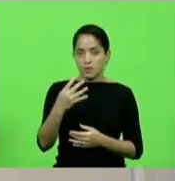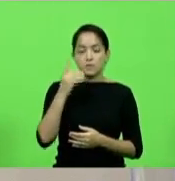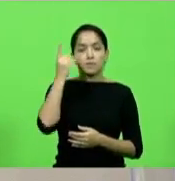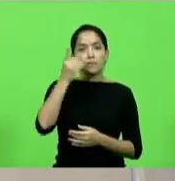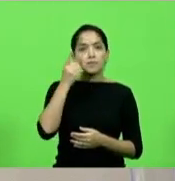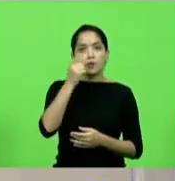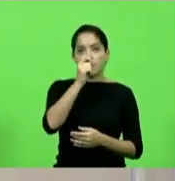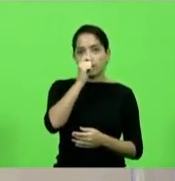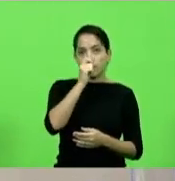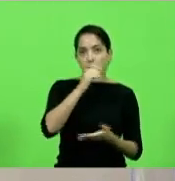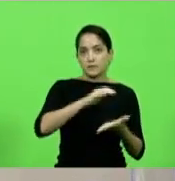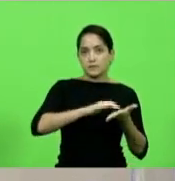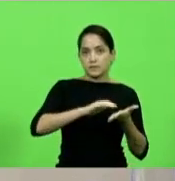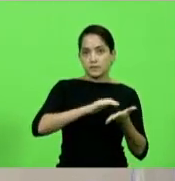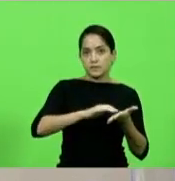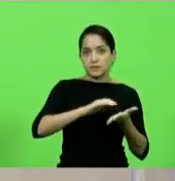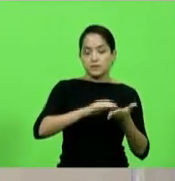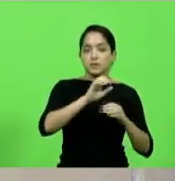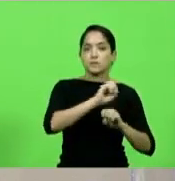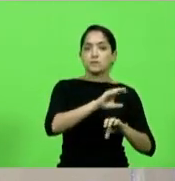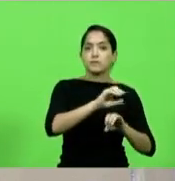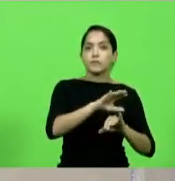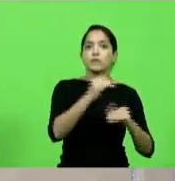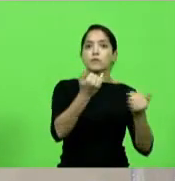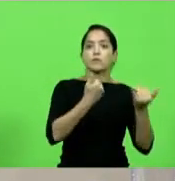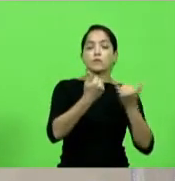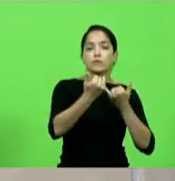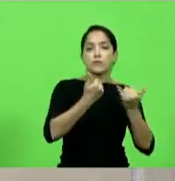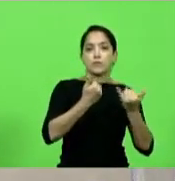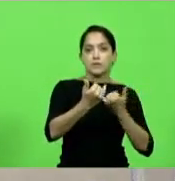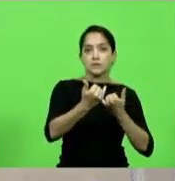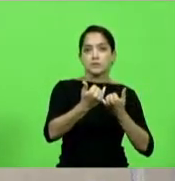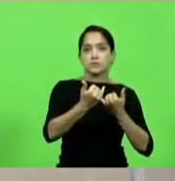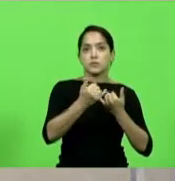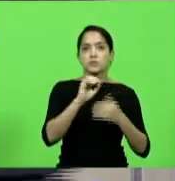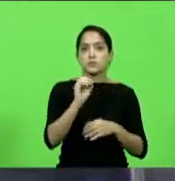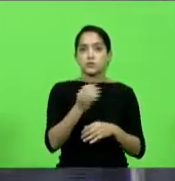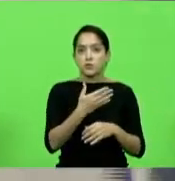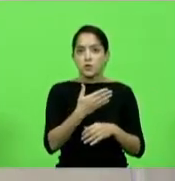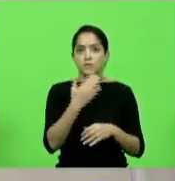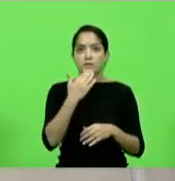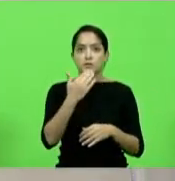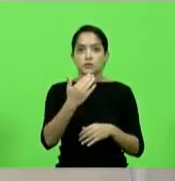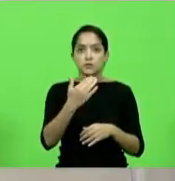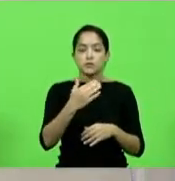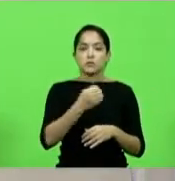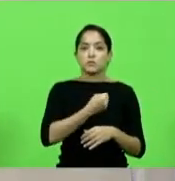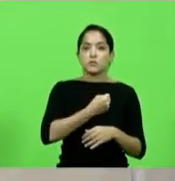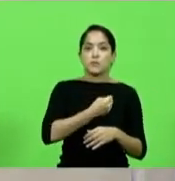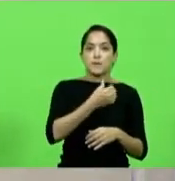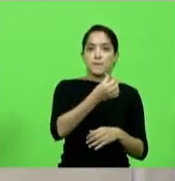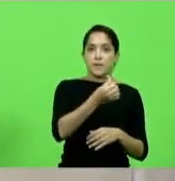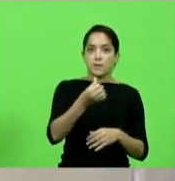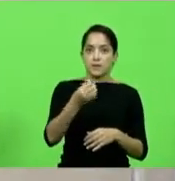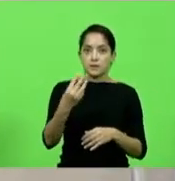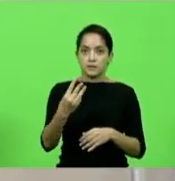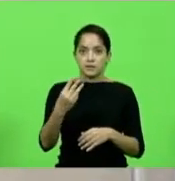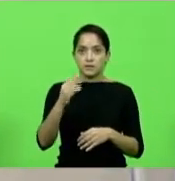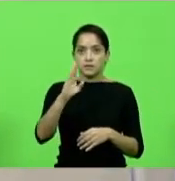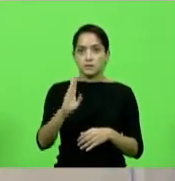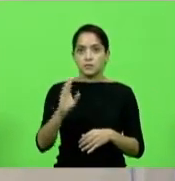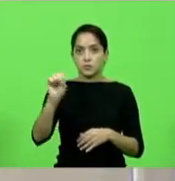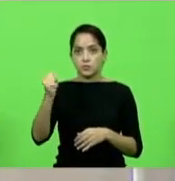João Amin, solicitando ao secretário de Estado da Educação informações atualizadas acerca do pedido de informação número 663.8 de